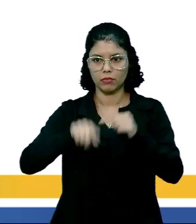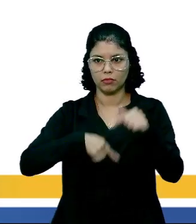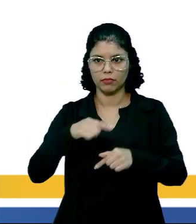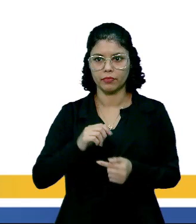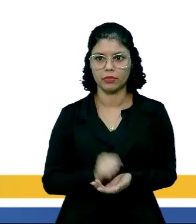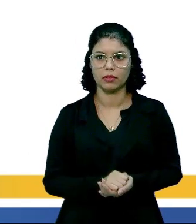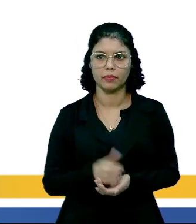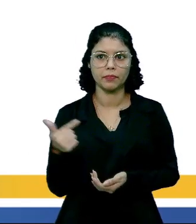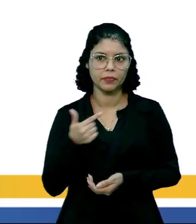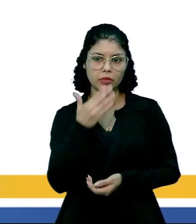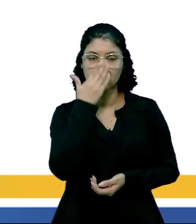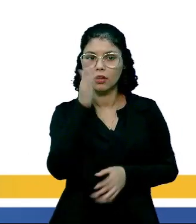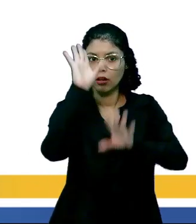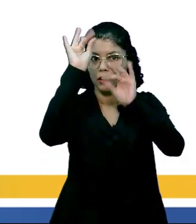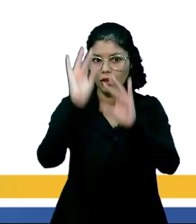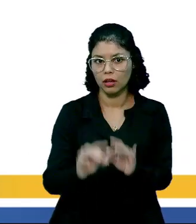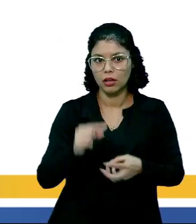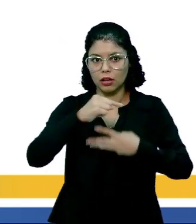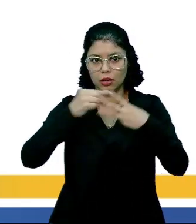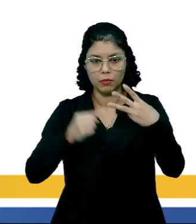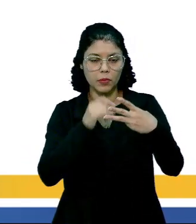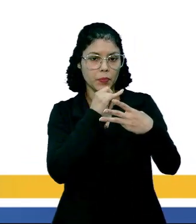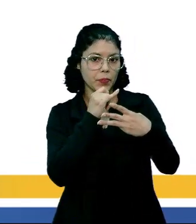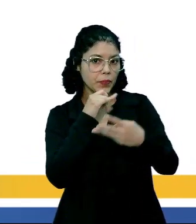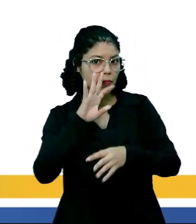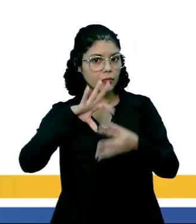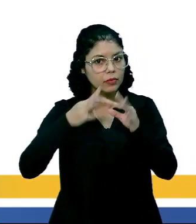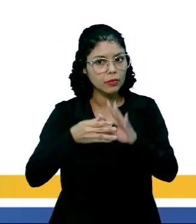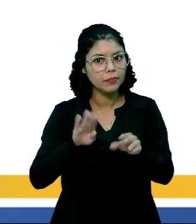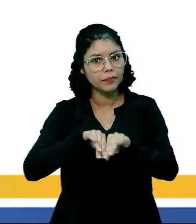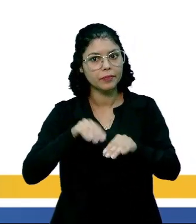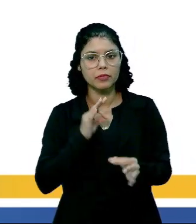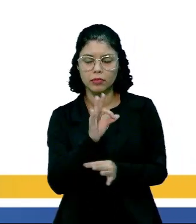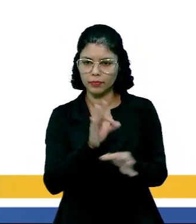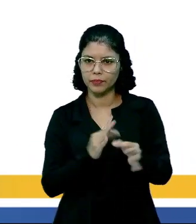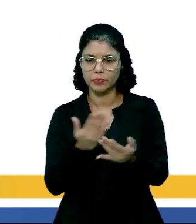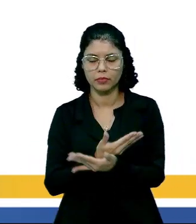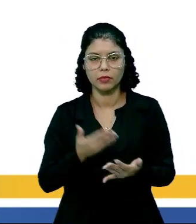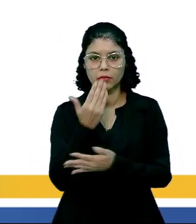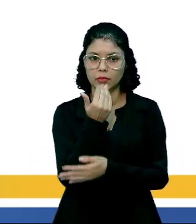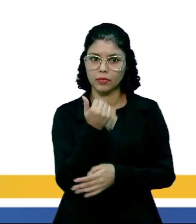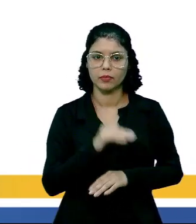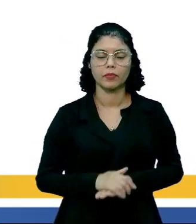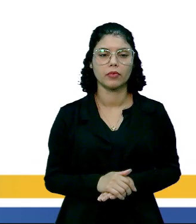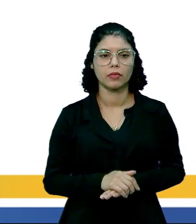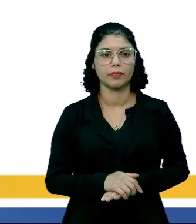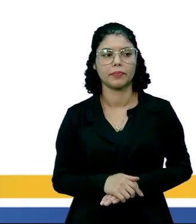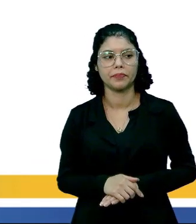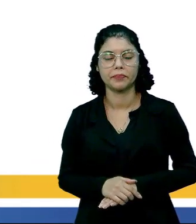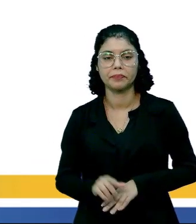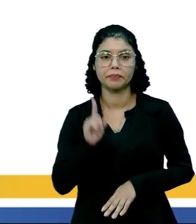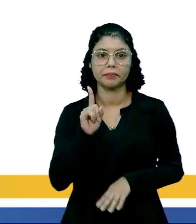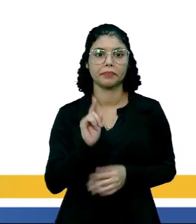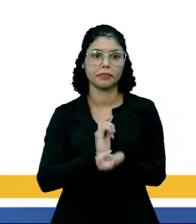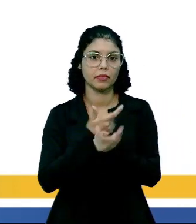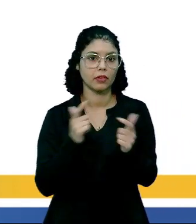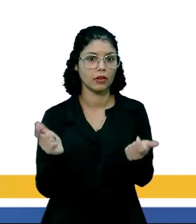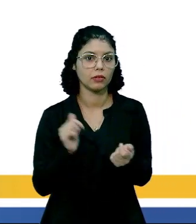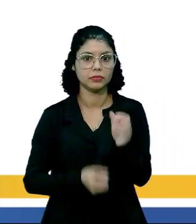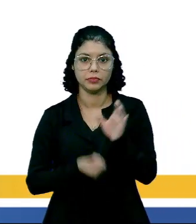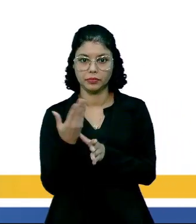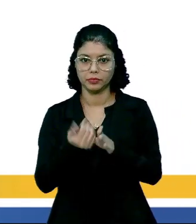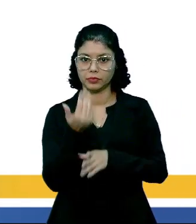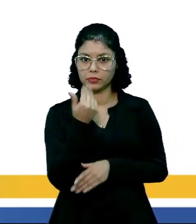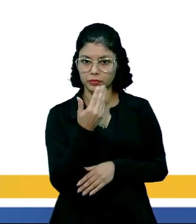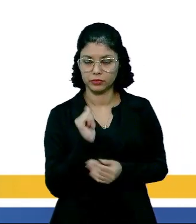das reações químicas a seguir destacam-se três exemplos no contexto da preparação e da conservação de alimentos primeiro a